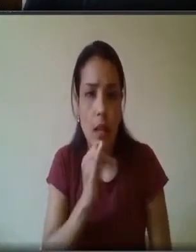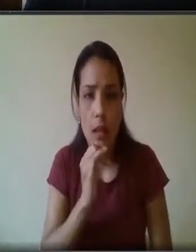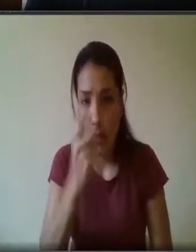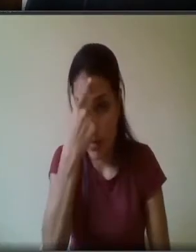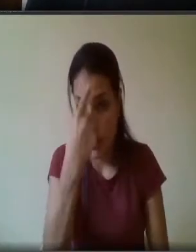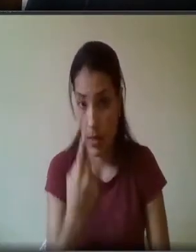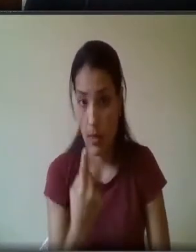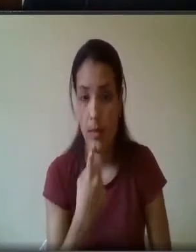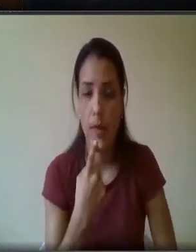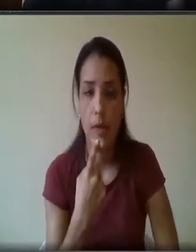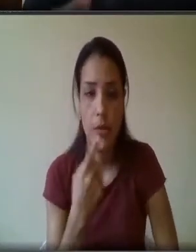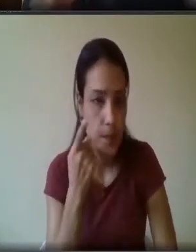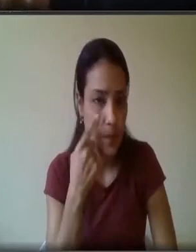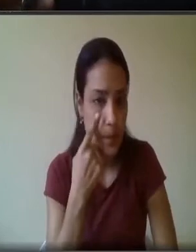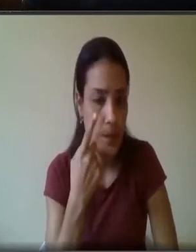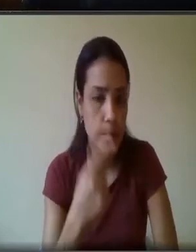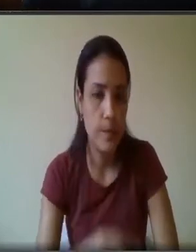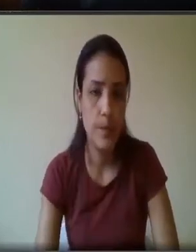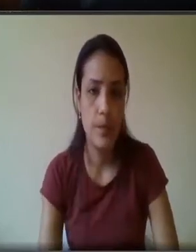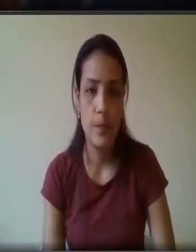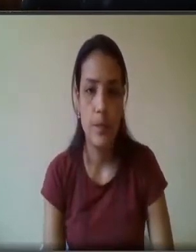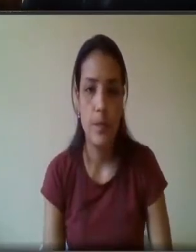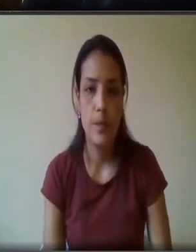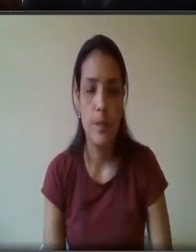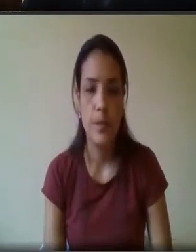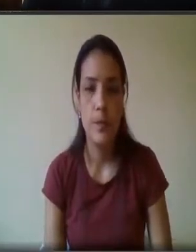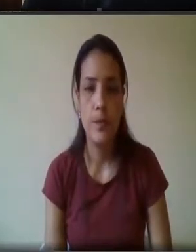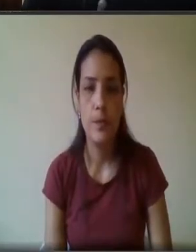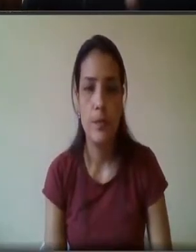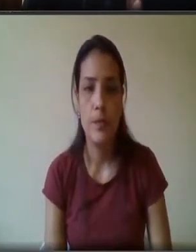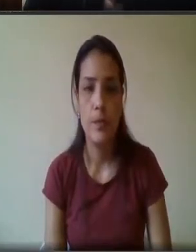transformantes tangenciais, e aí aqui uma amostra lá do